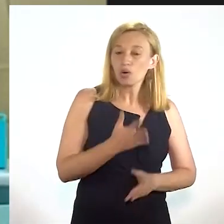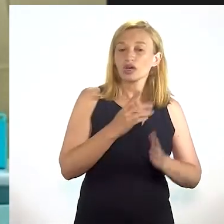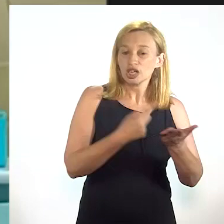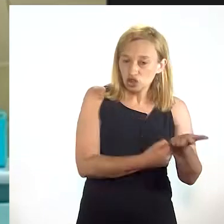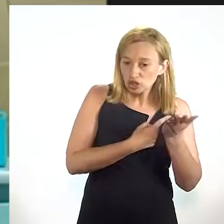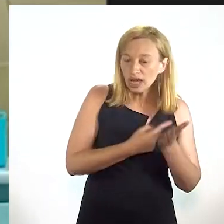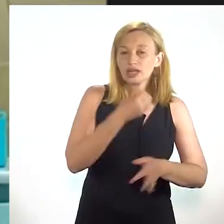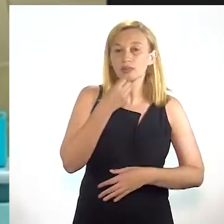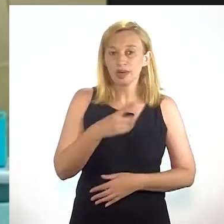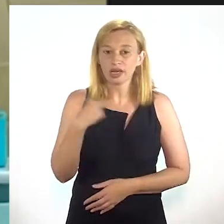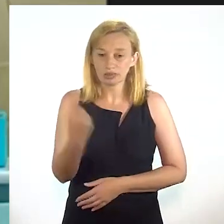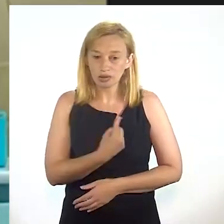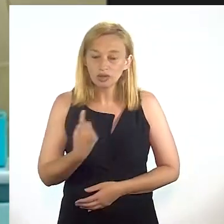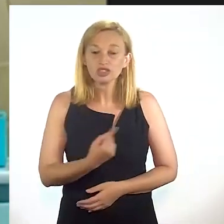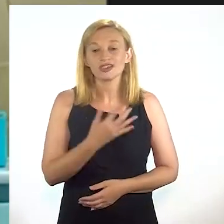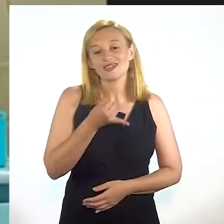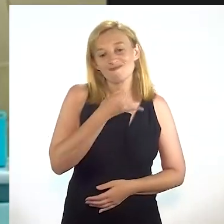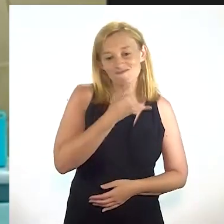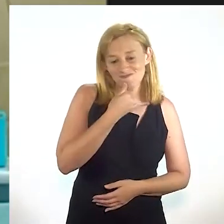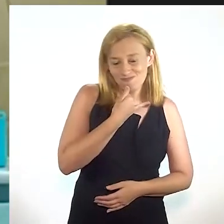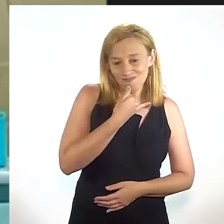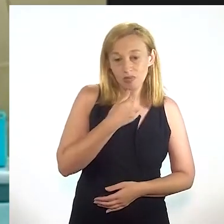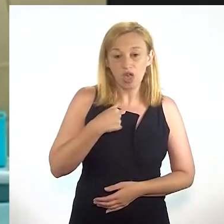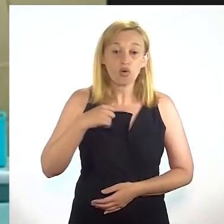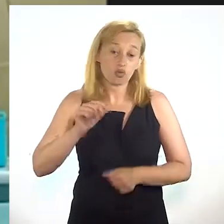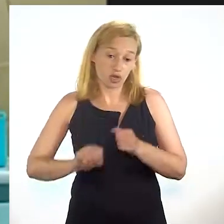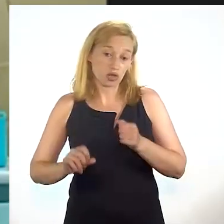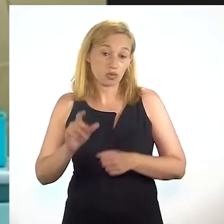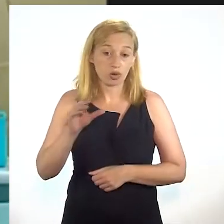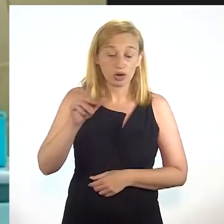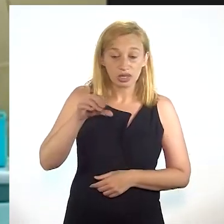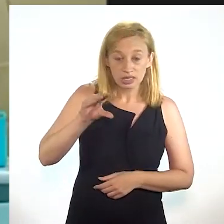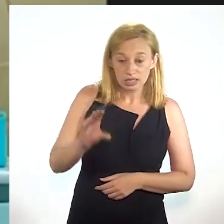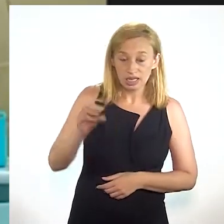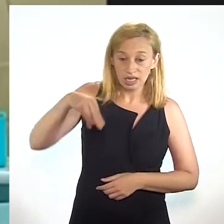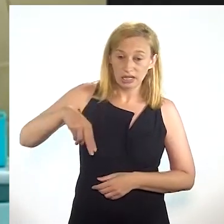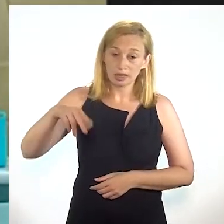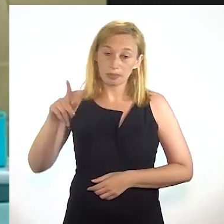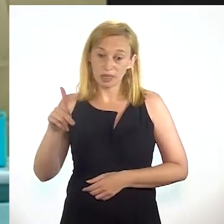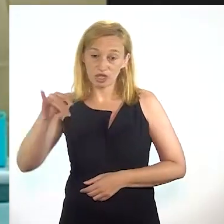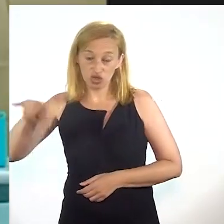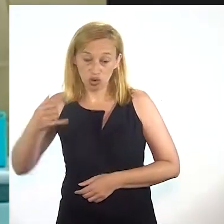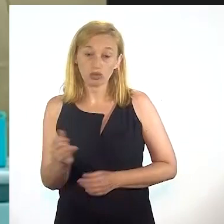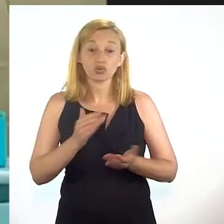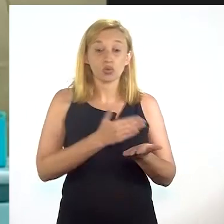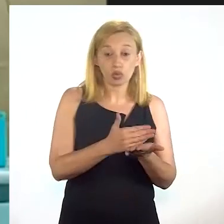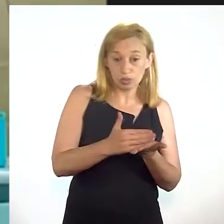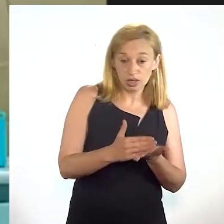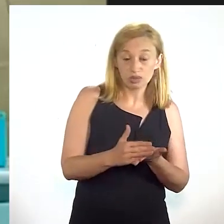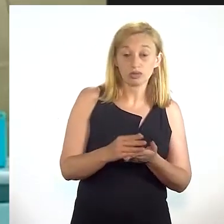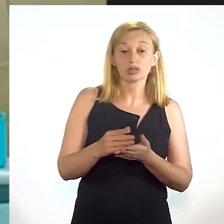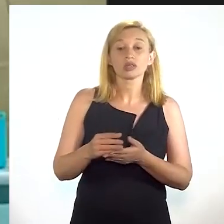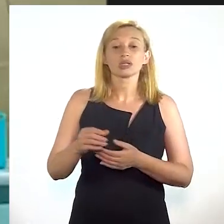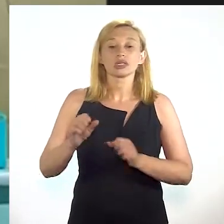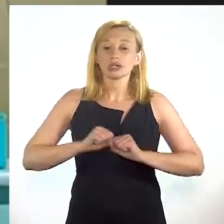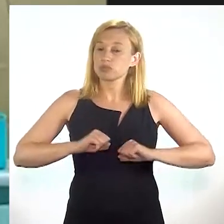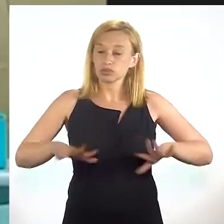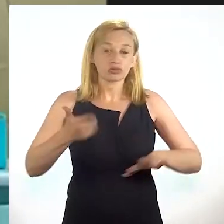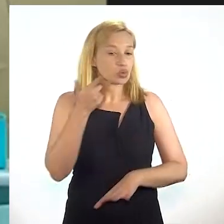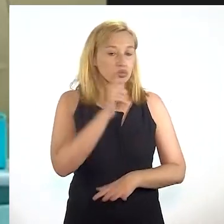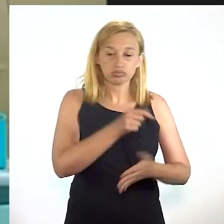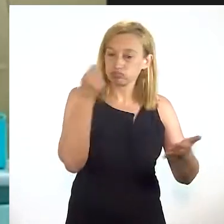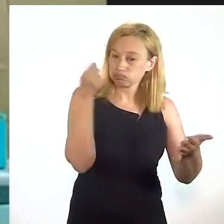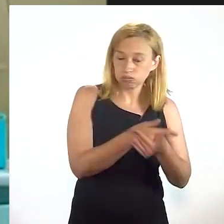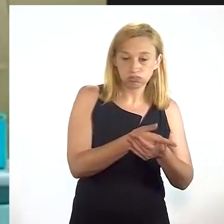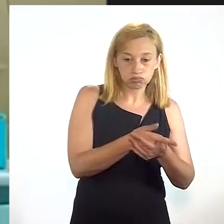que é uma coisa muito boa, que já tem facilitado bastante para a gente. Infelizmente, eu fiz meu CNPJ, mas foi logo